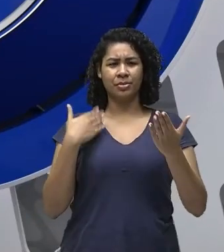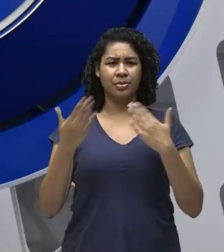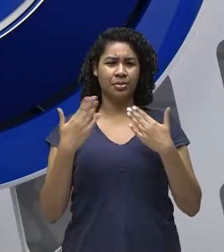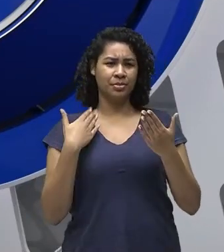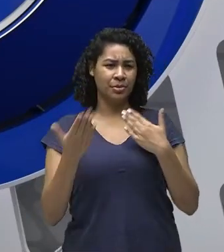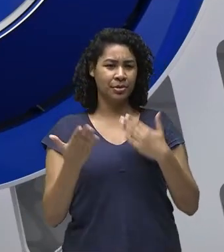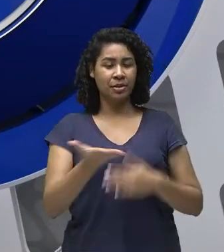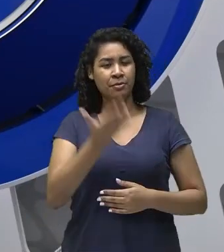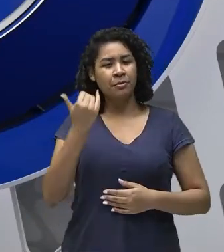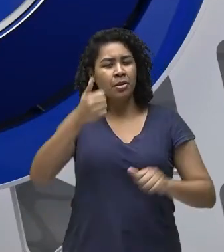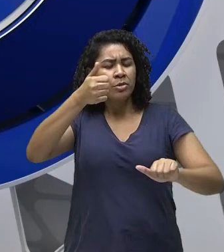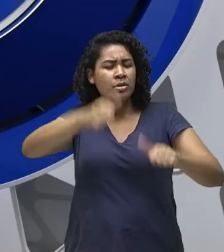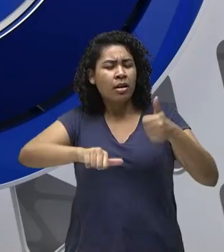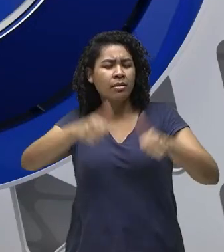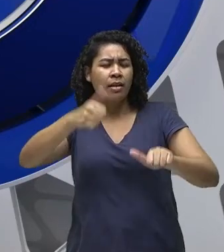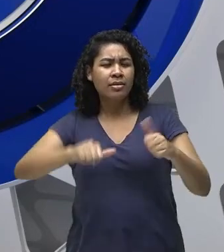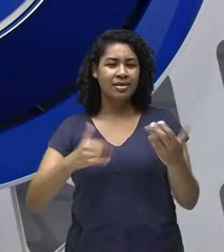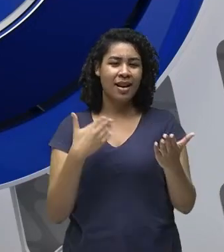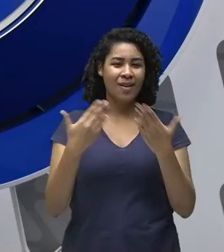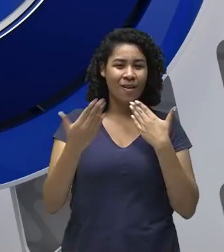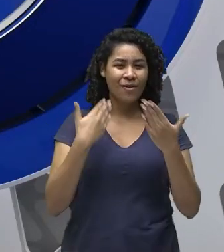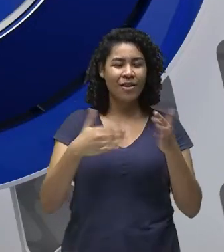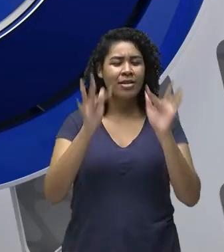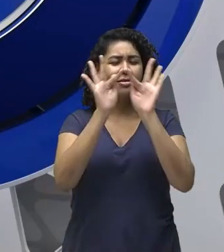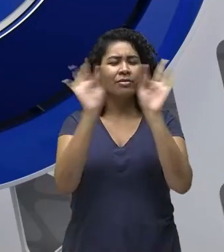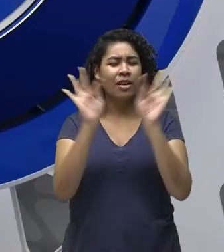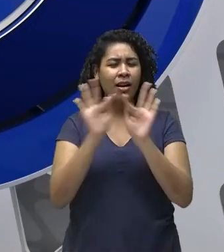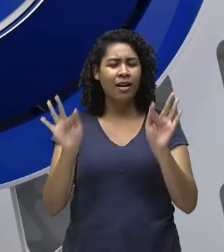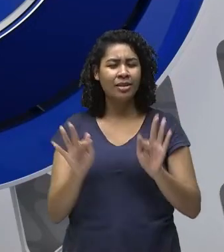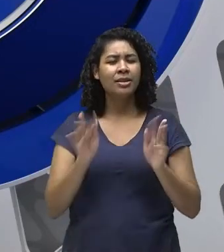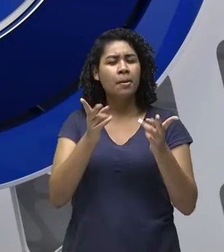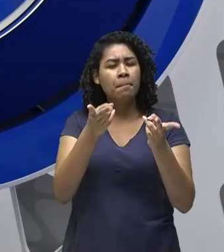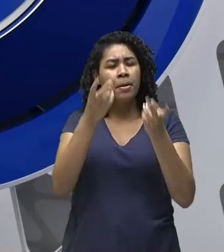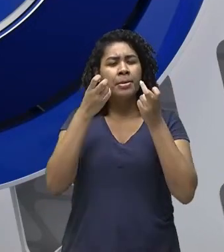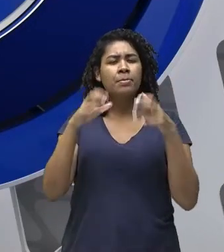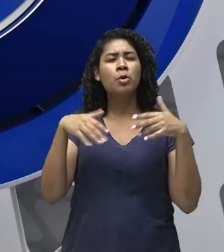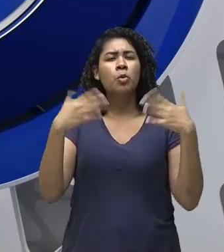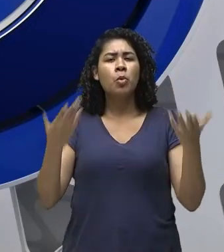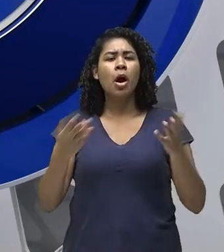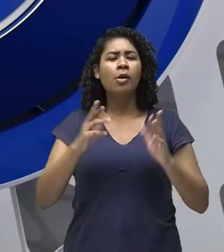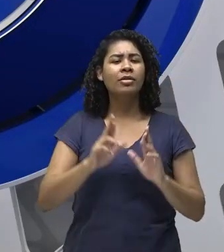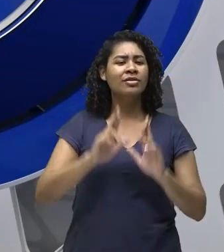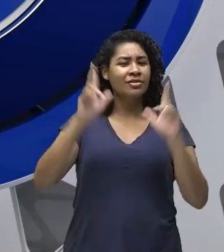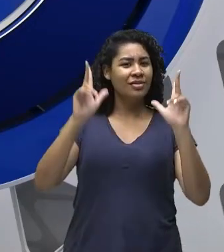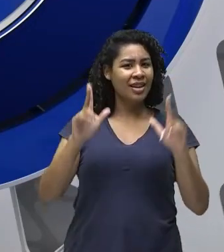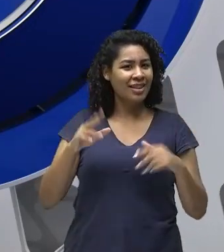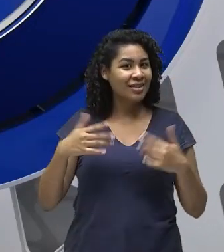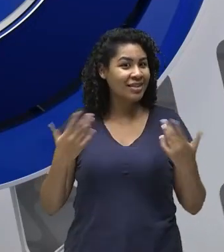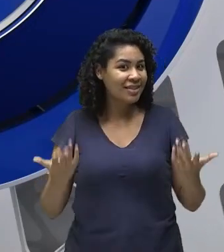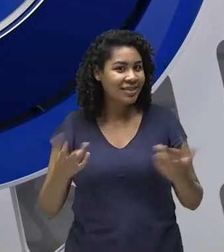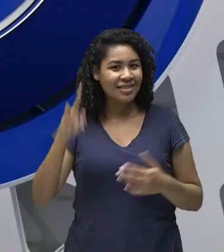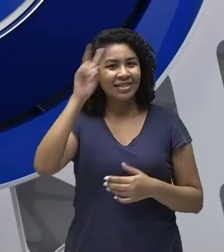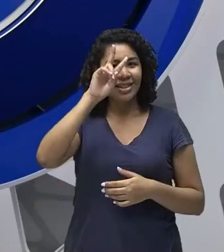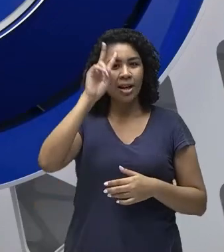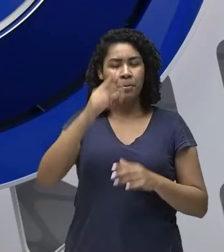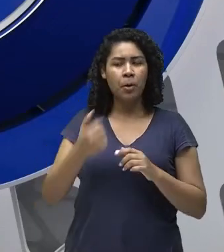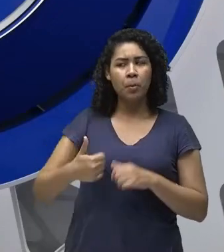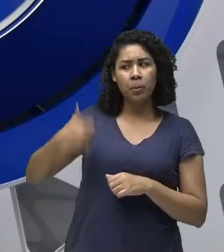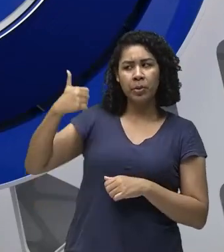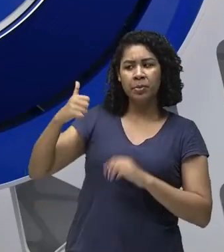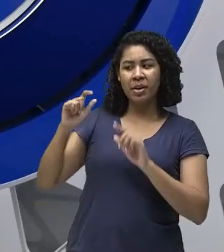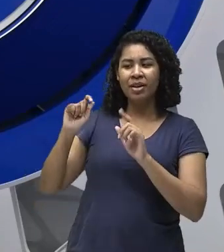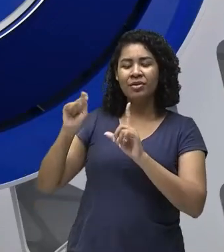analisar juntos esse diálogo aqui também e ver o que ele tem de diferente aí do nosso primeiro, daqueles amigos que estavam at